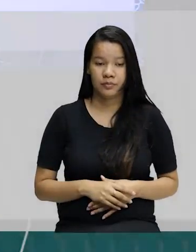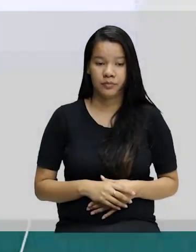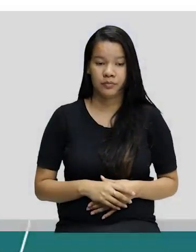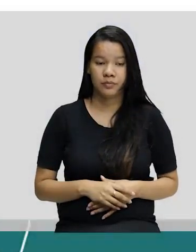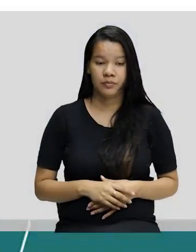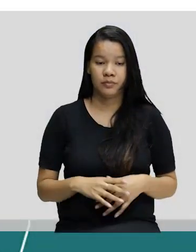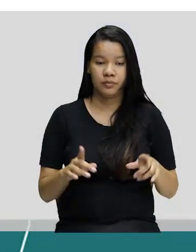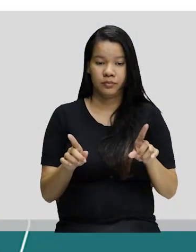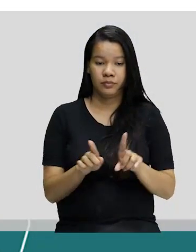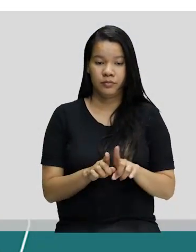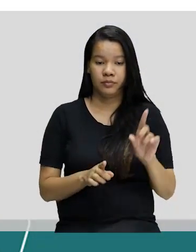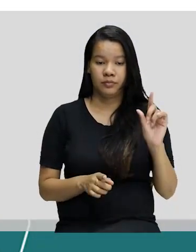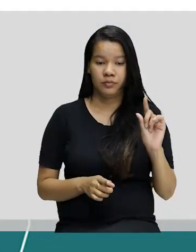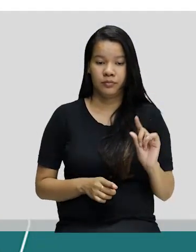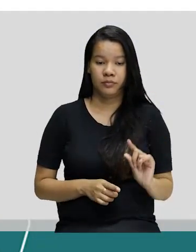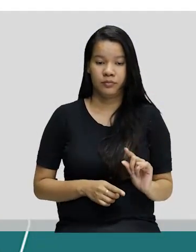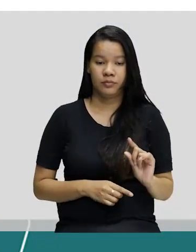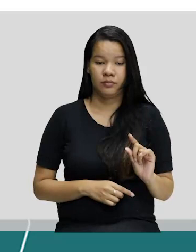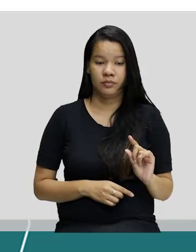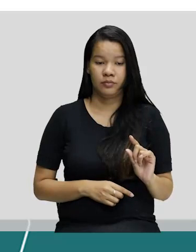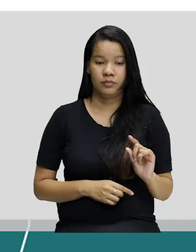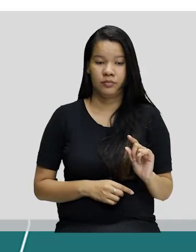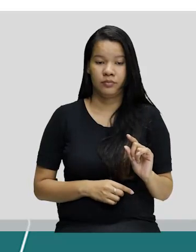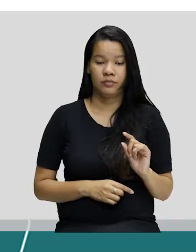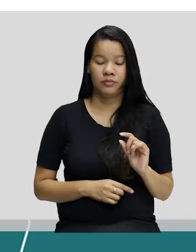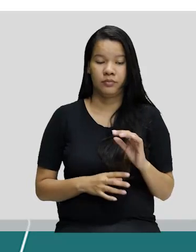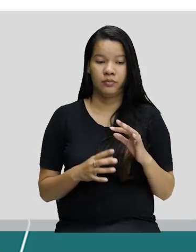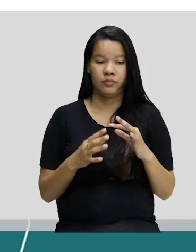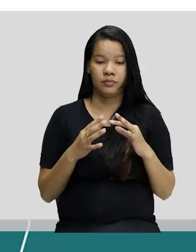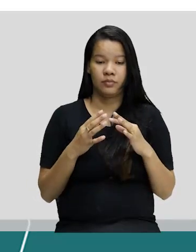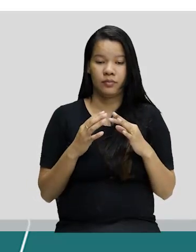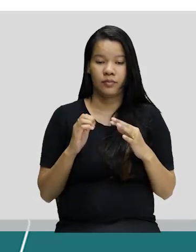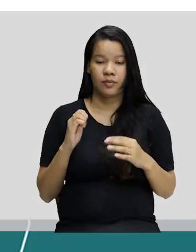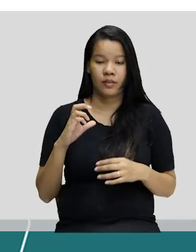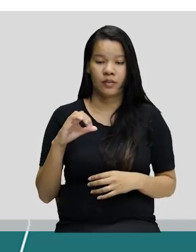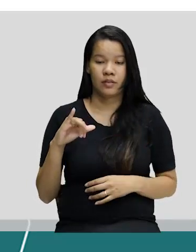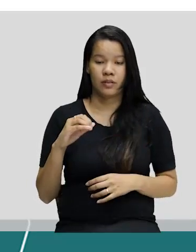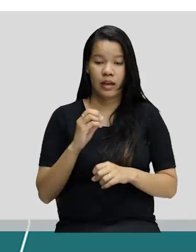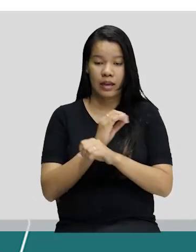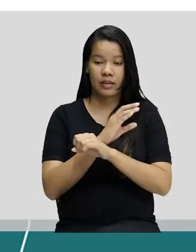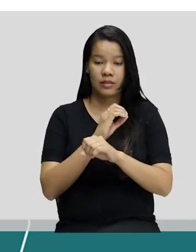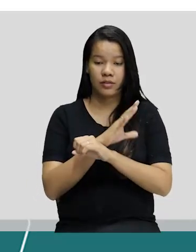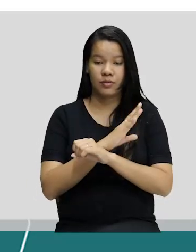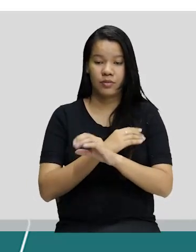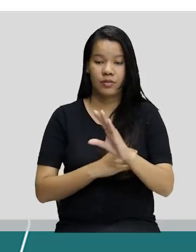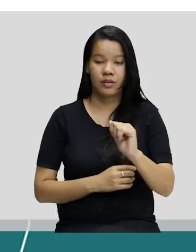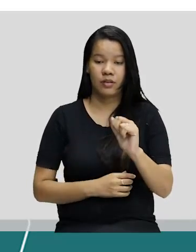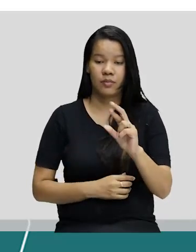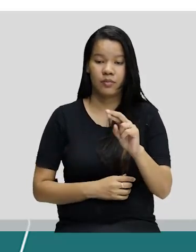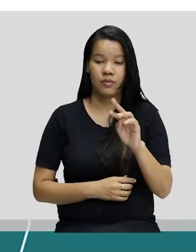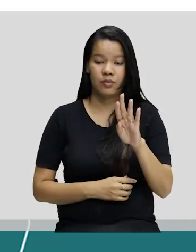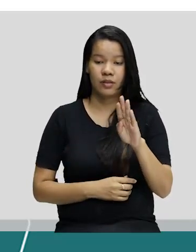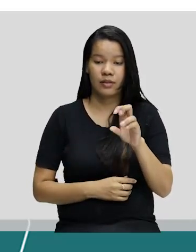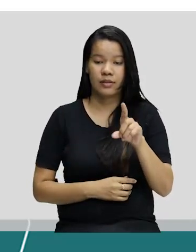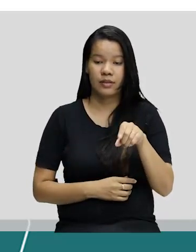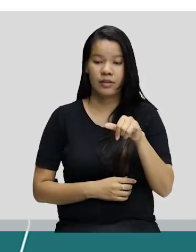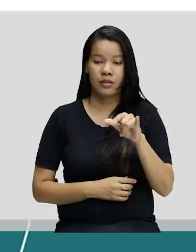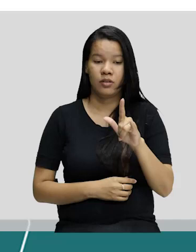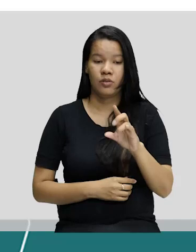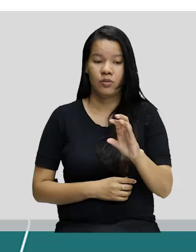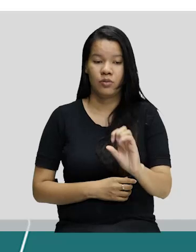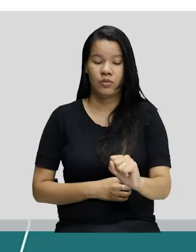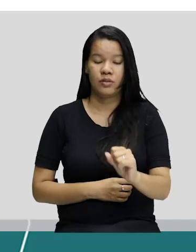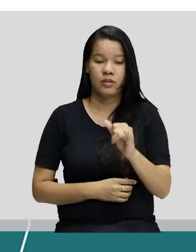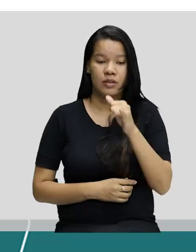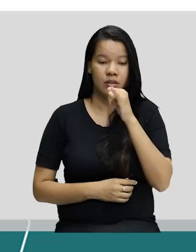No caso da redução de ácidos carboxílicos, esse processo ele vai acontecer em duas etapas.